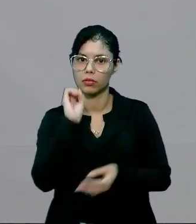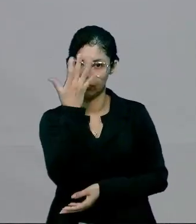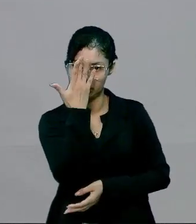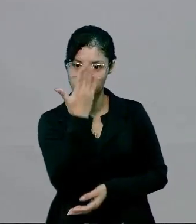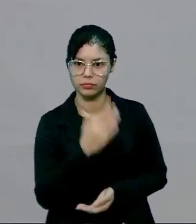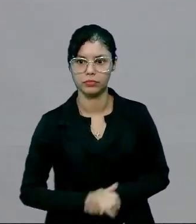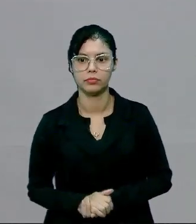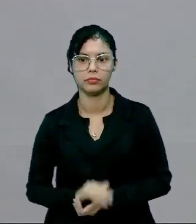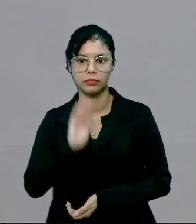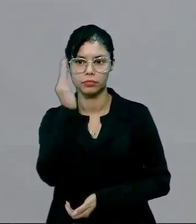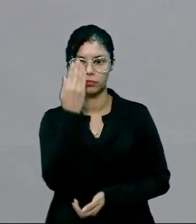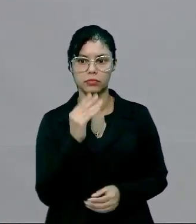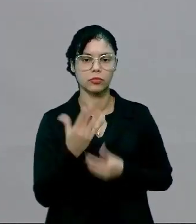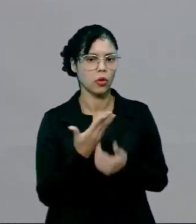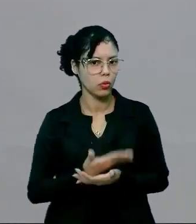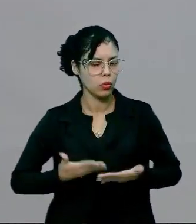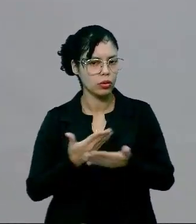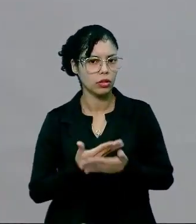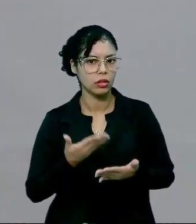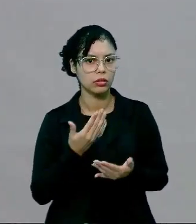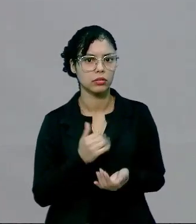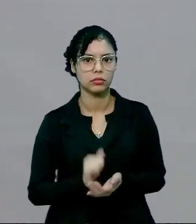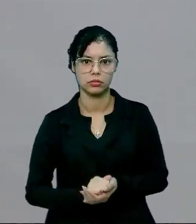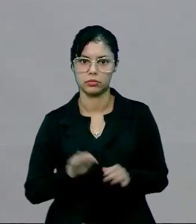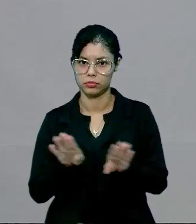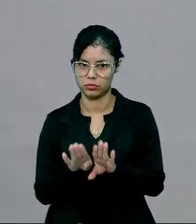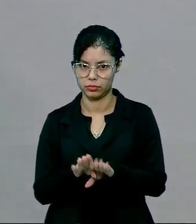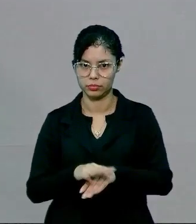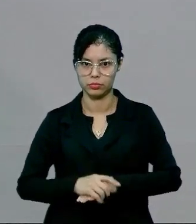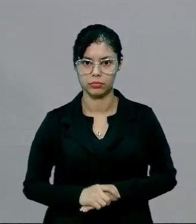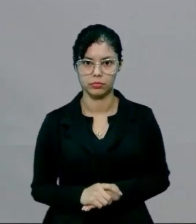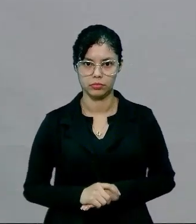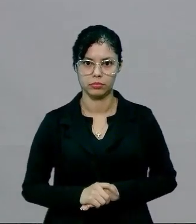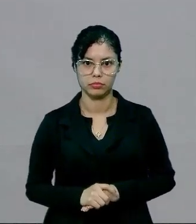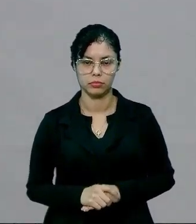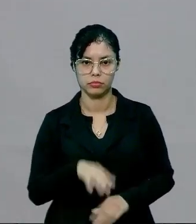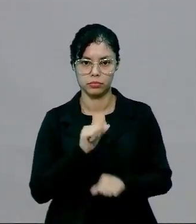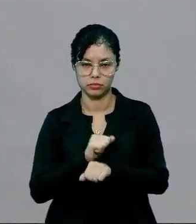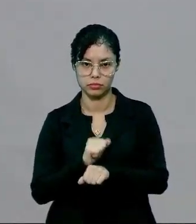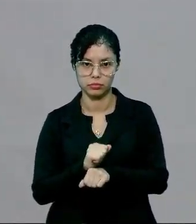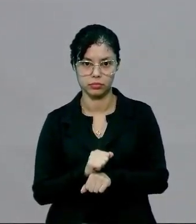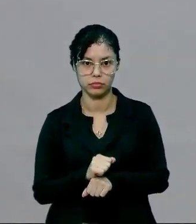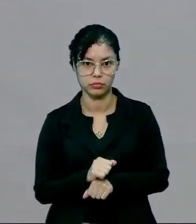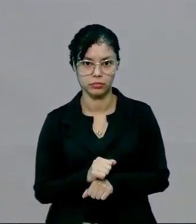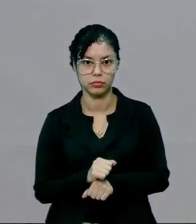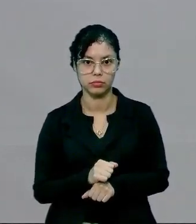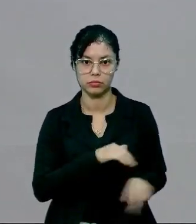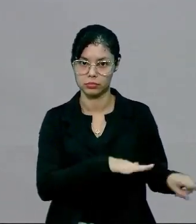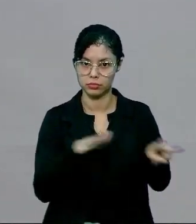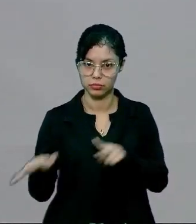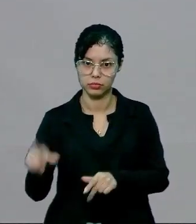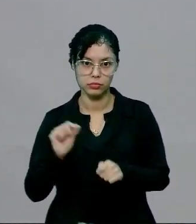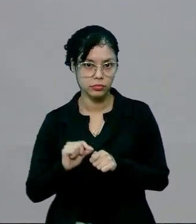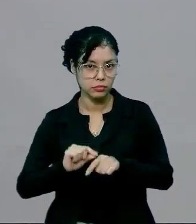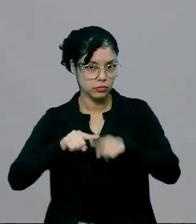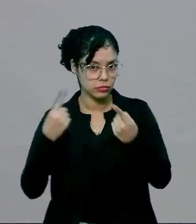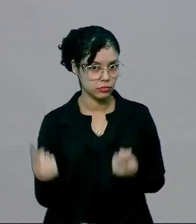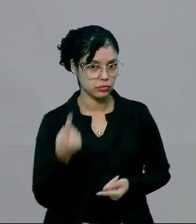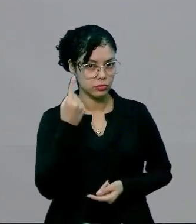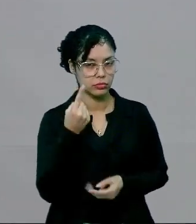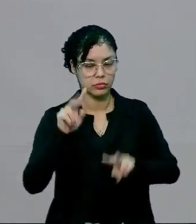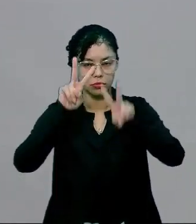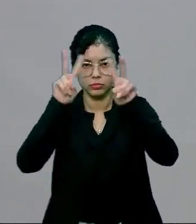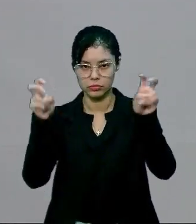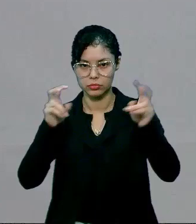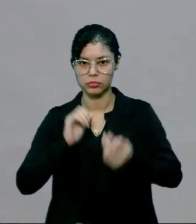quanto falsas. Então, cuidado com as suas fontes também. Eu espero que vocês, essa semana, já façam mais uma redação com